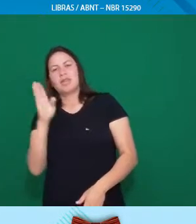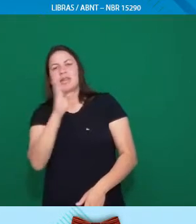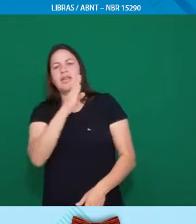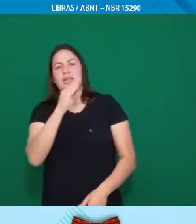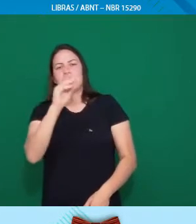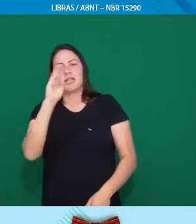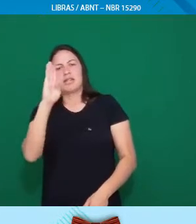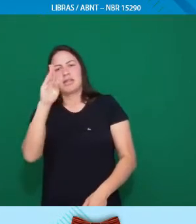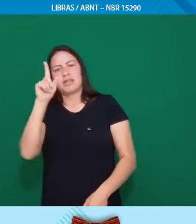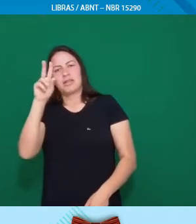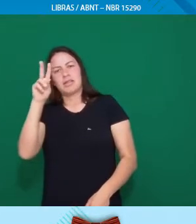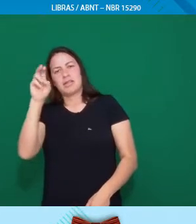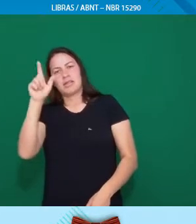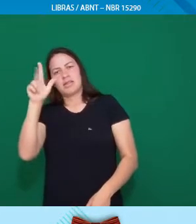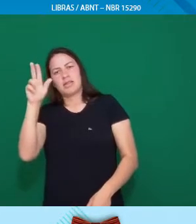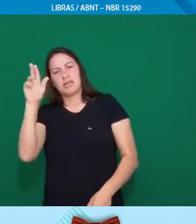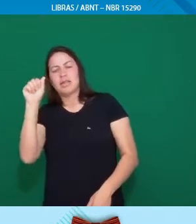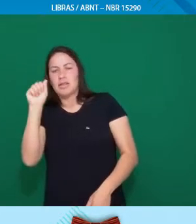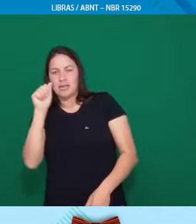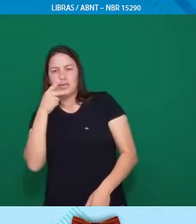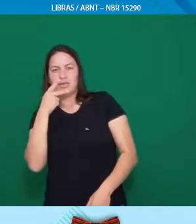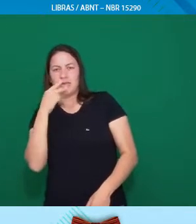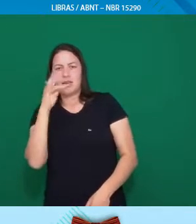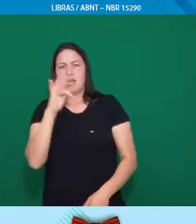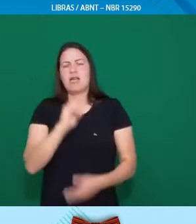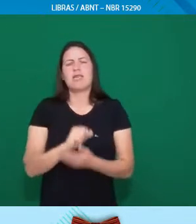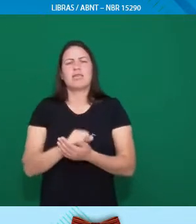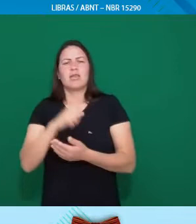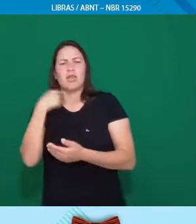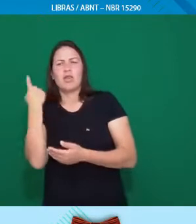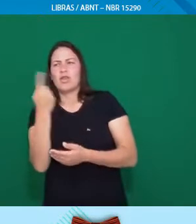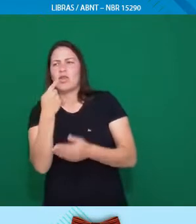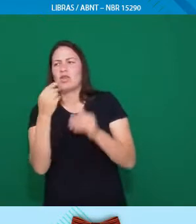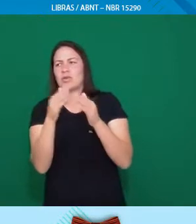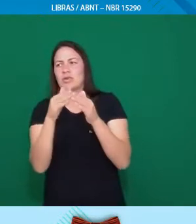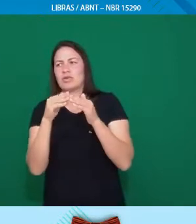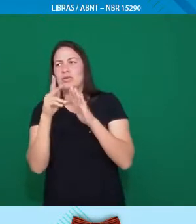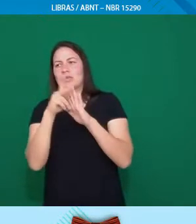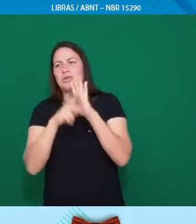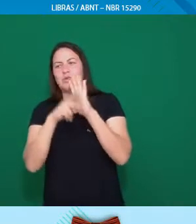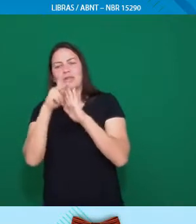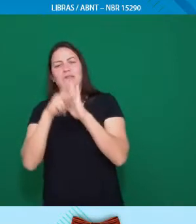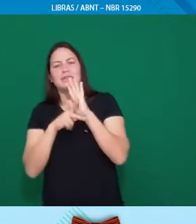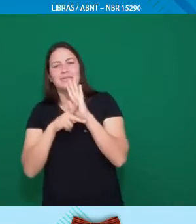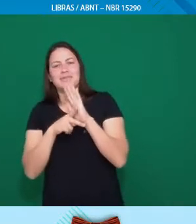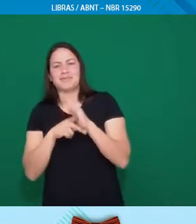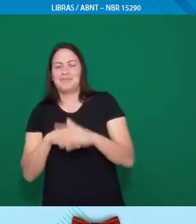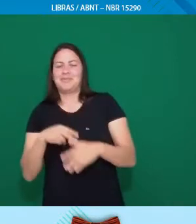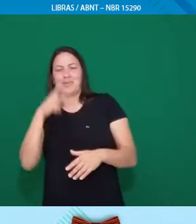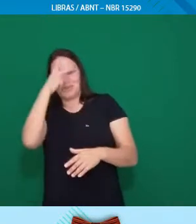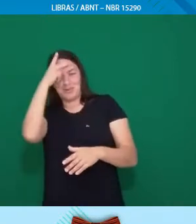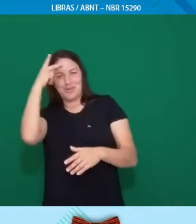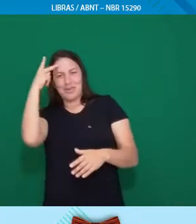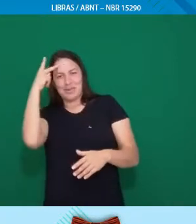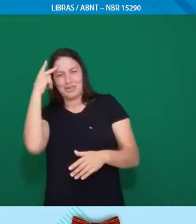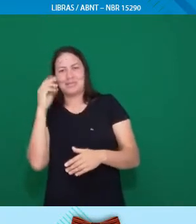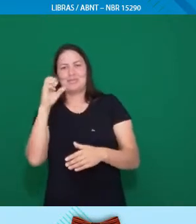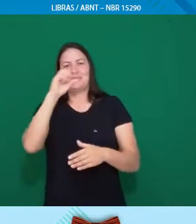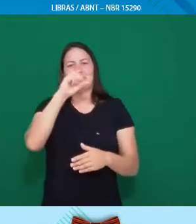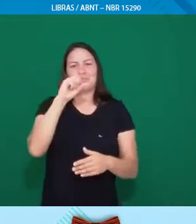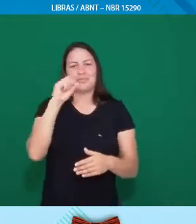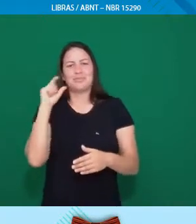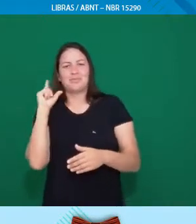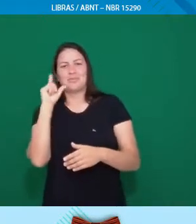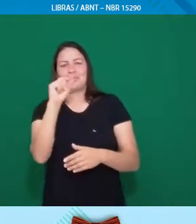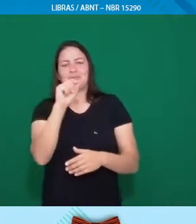praça e no Jardim Bela Vista não teria uma parceria de repente de nós fazer medicação no nome dos móveis nos nove vereadores a